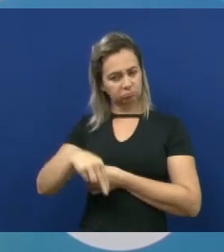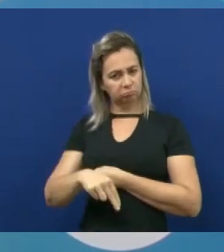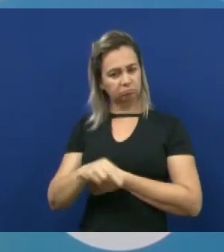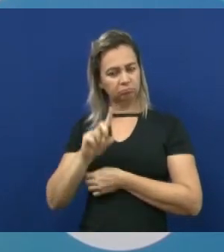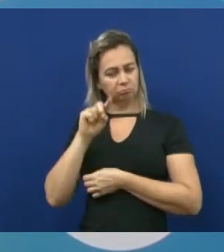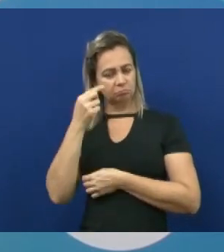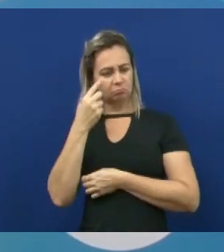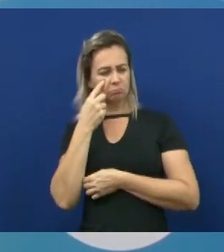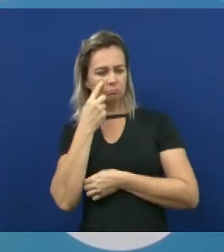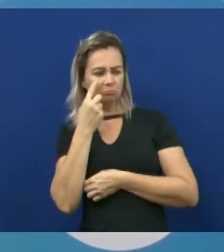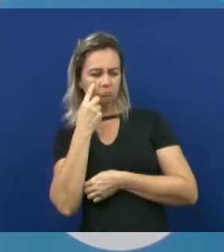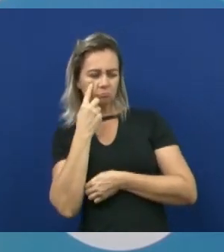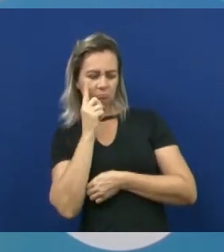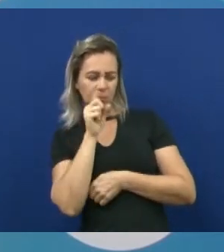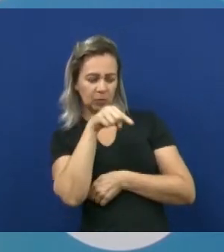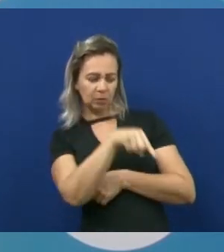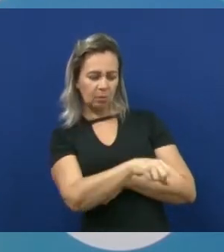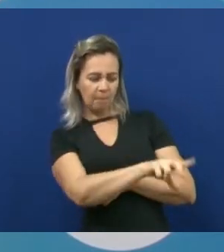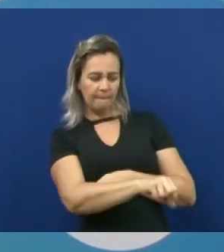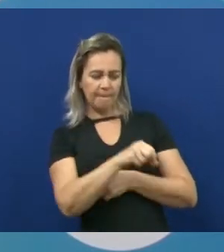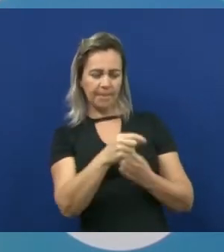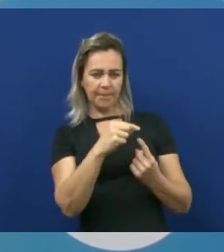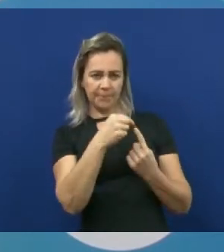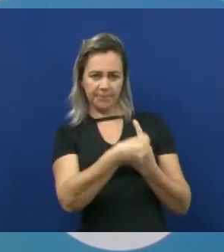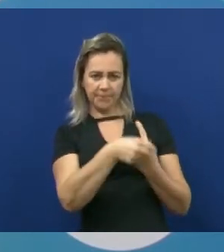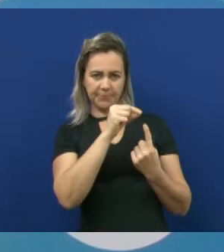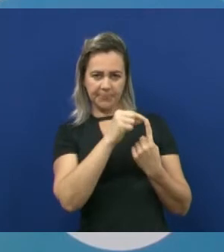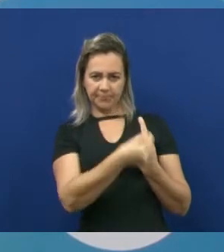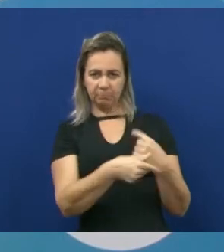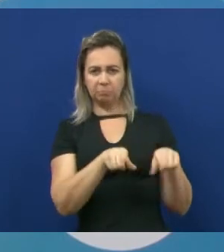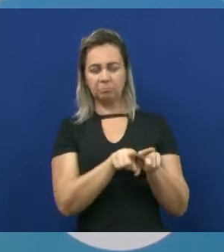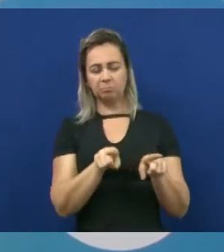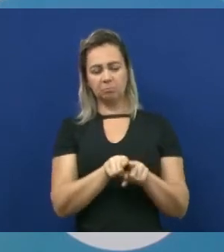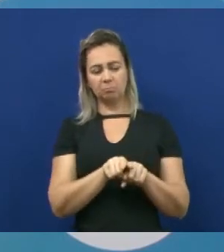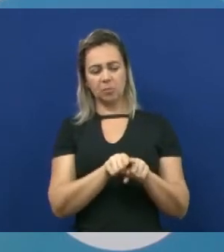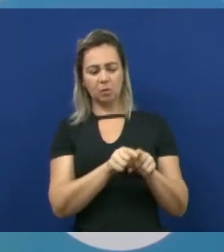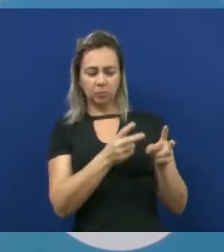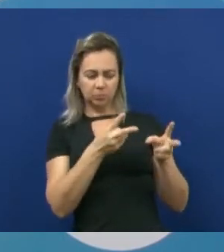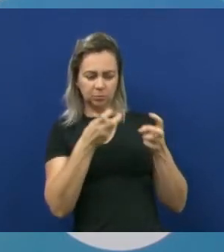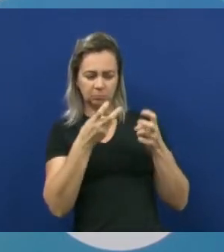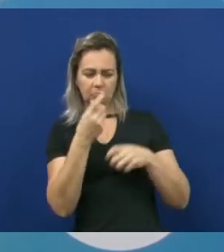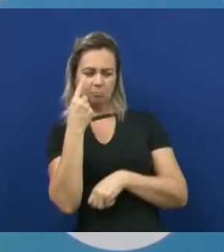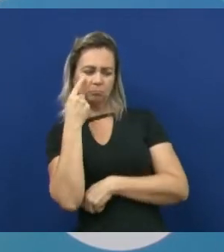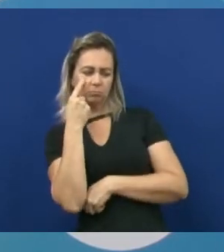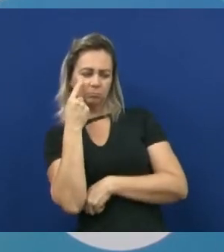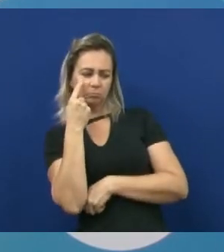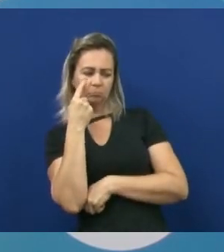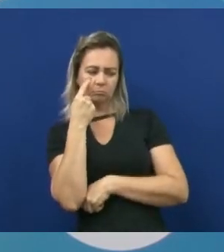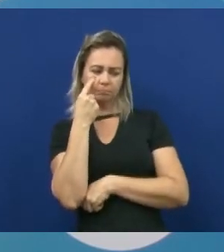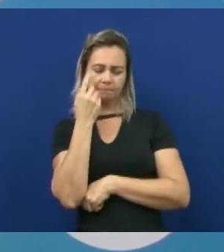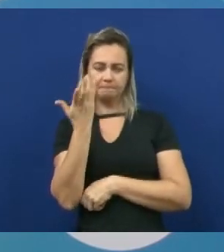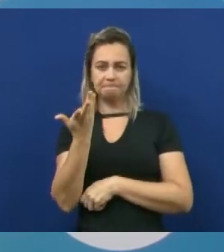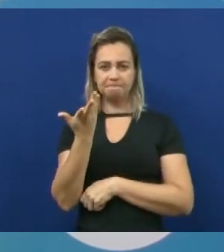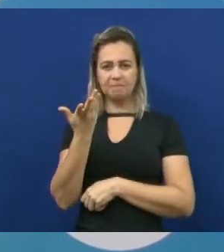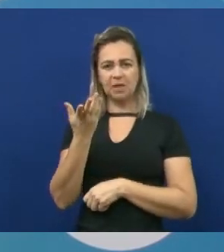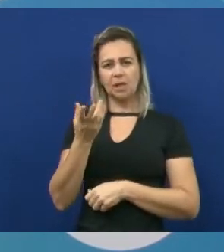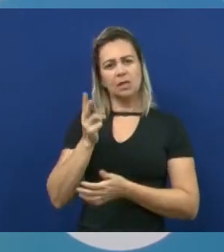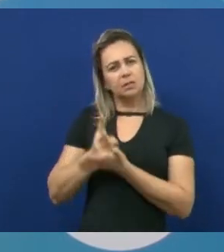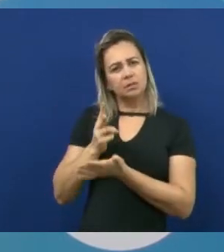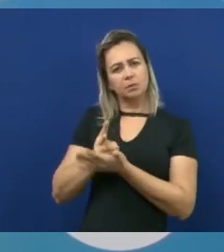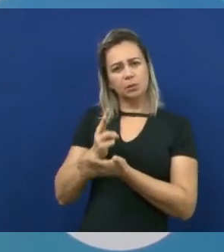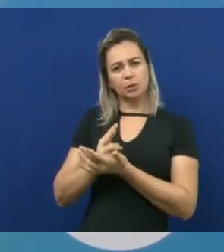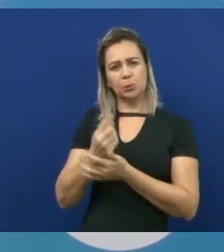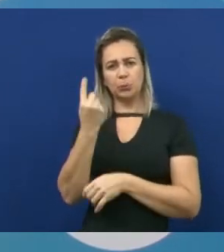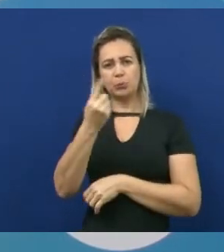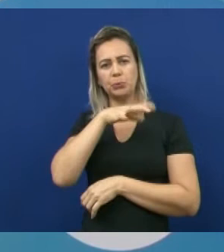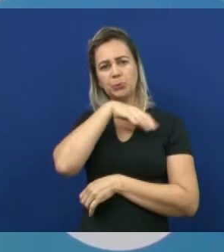lá, pegava a banana e descia. E interessante que toda vez que ele subia a escada e pegava uma